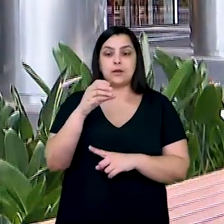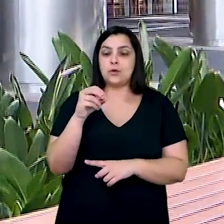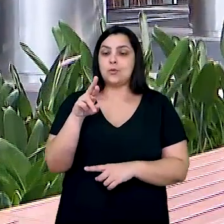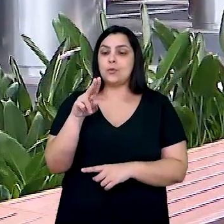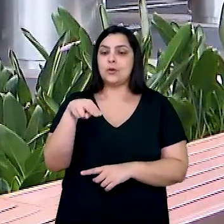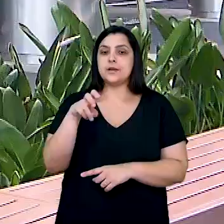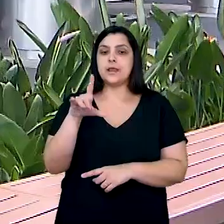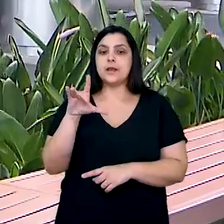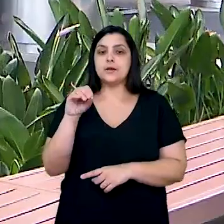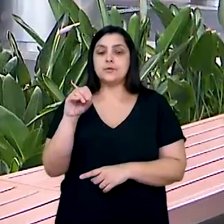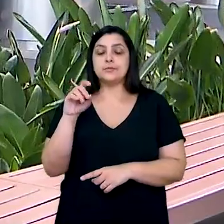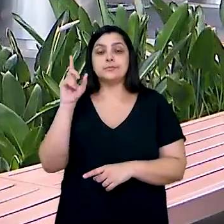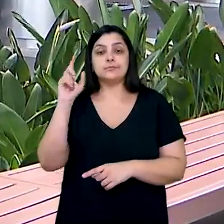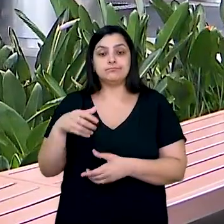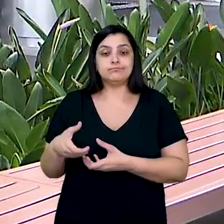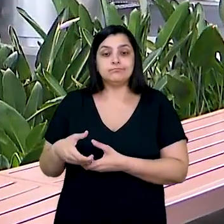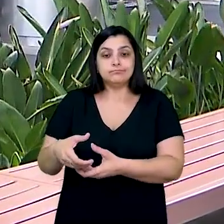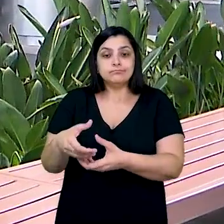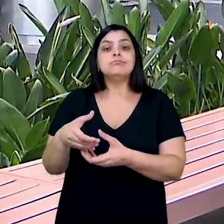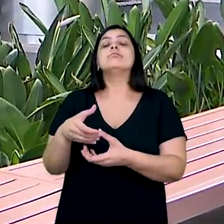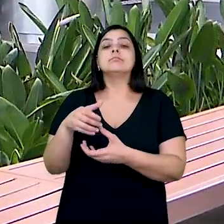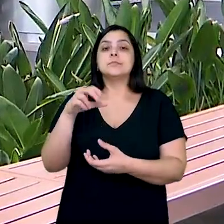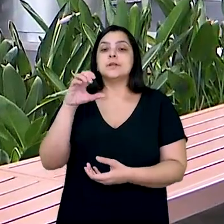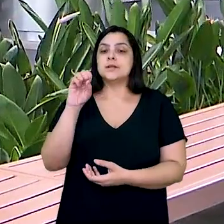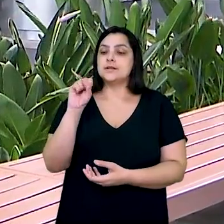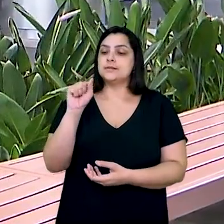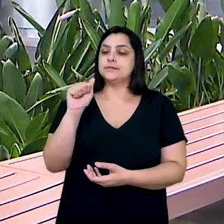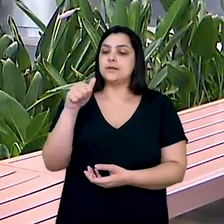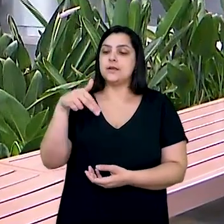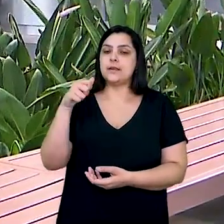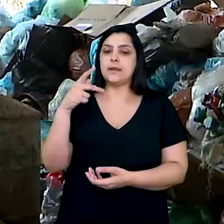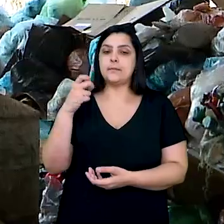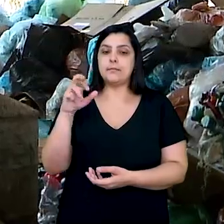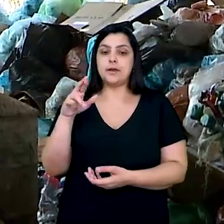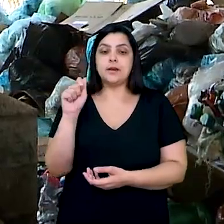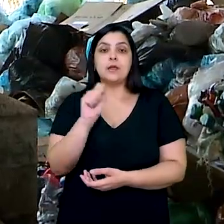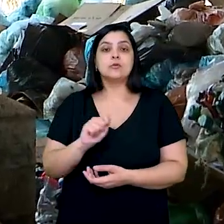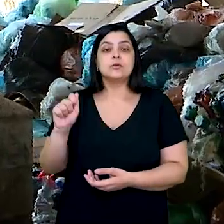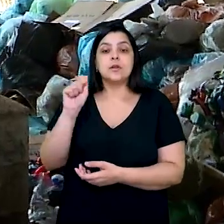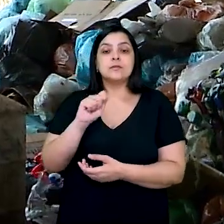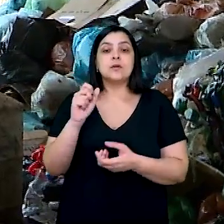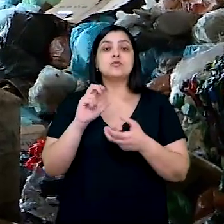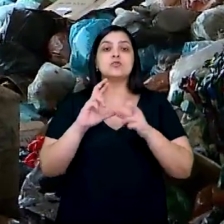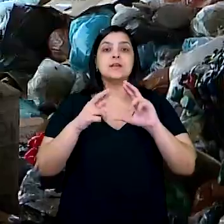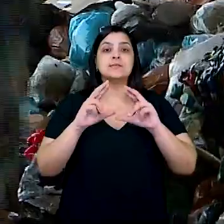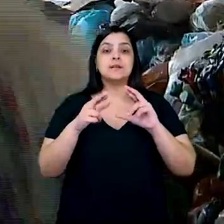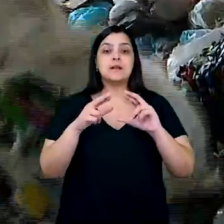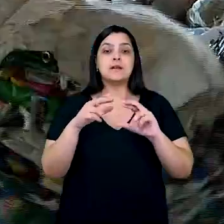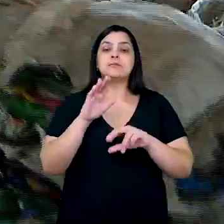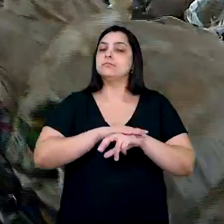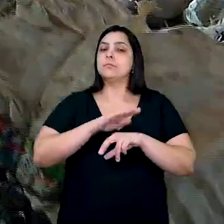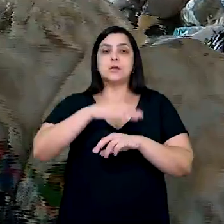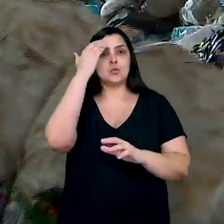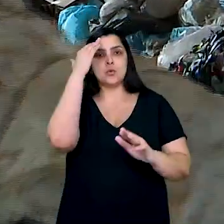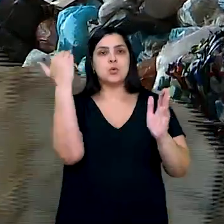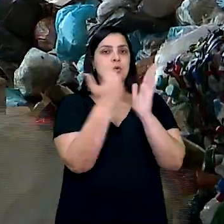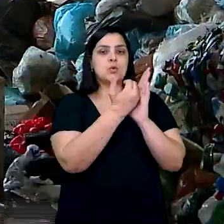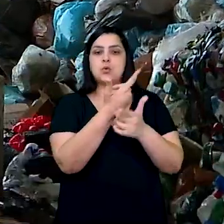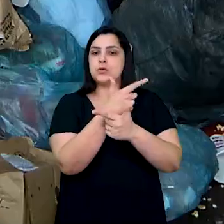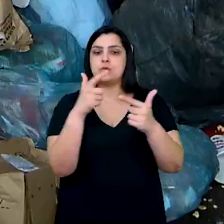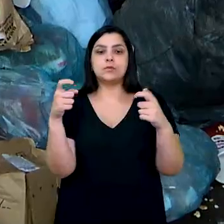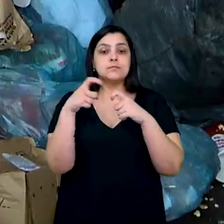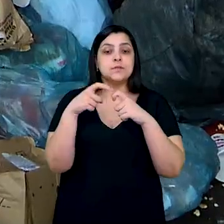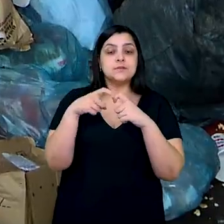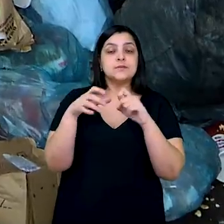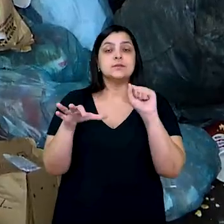de Cornélio Procópio, a Companhia de Saneamento do Paraná, a Sanepar, e a Associação dos Recicladores da cidade por descumprimento